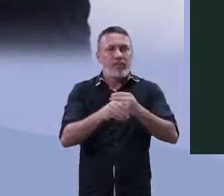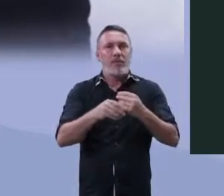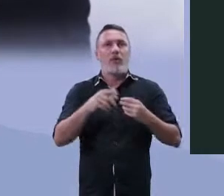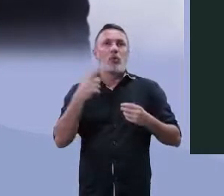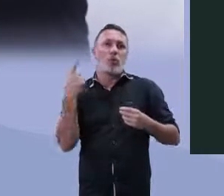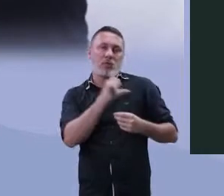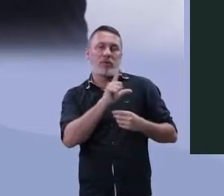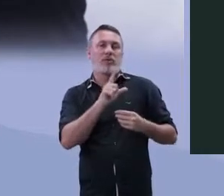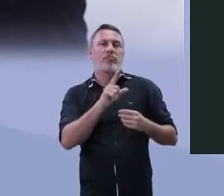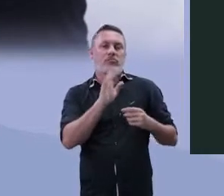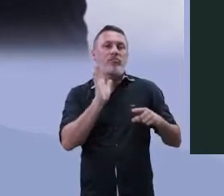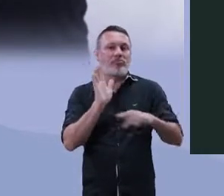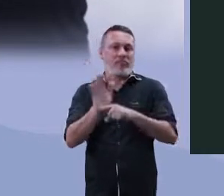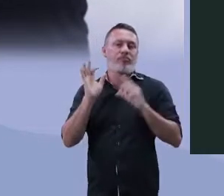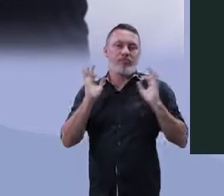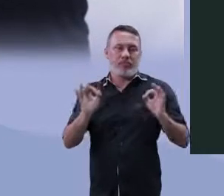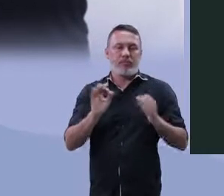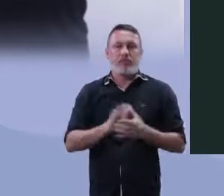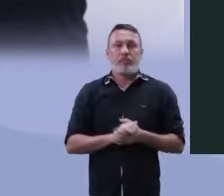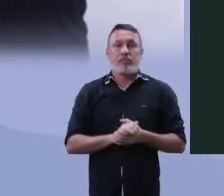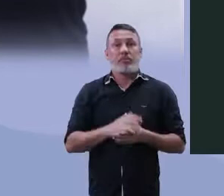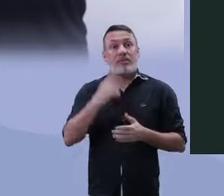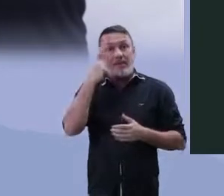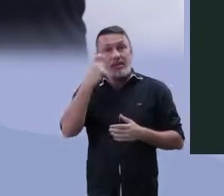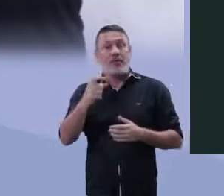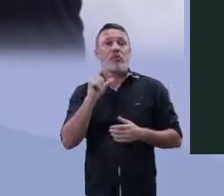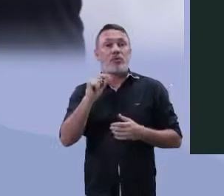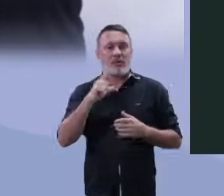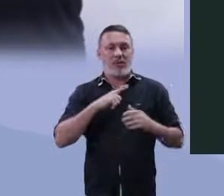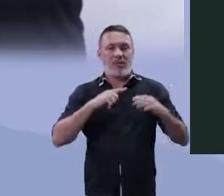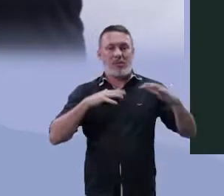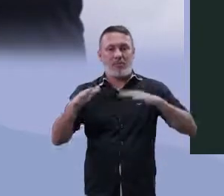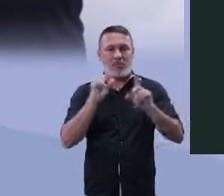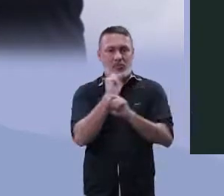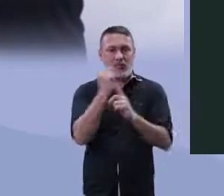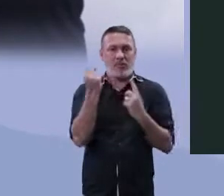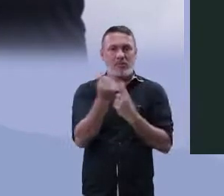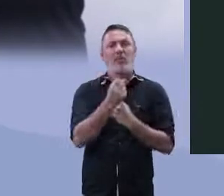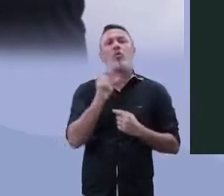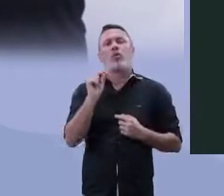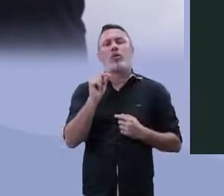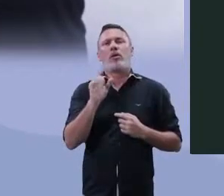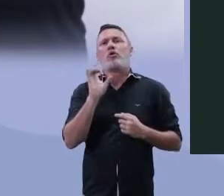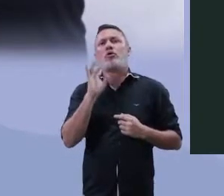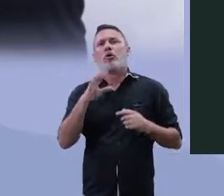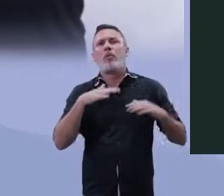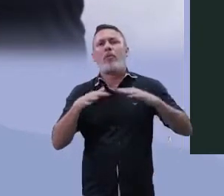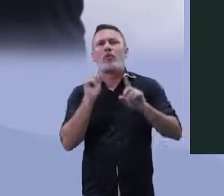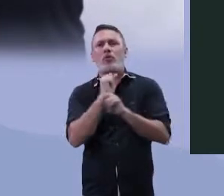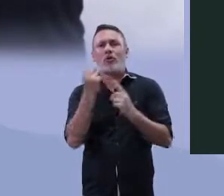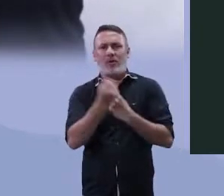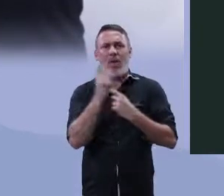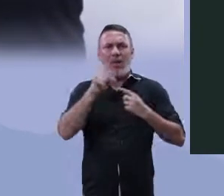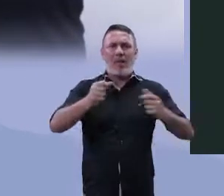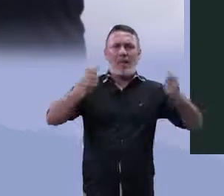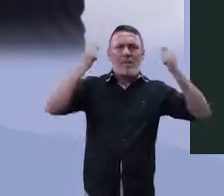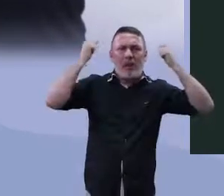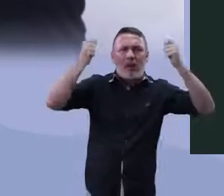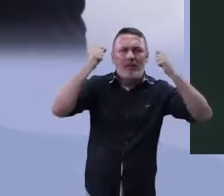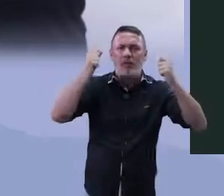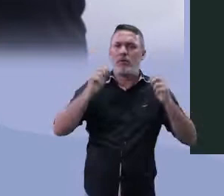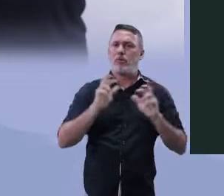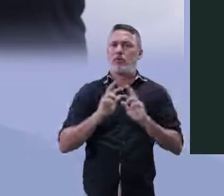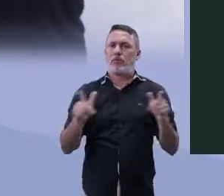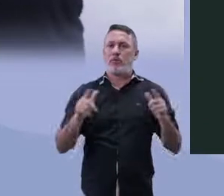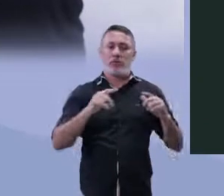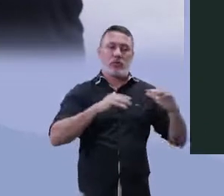reivindicatórias sejam atendidas. E o interessante é que os movimentos sociais eles não são apenas grupos de protesto. Protesto é